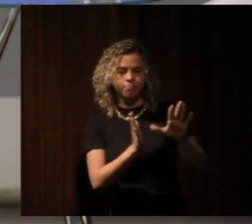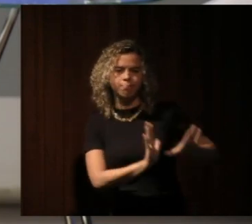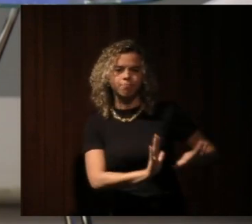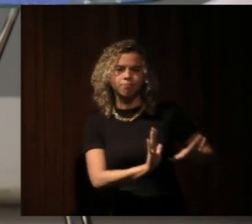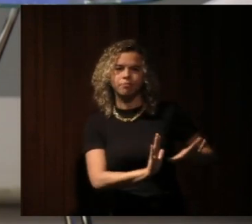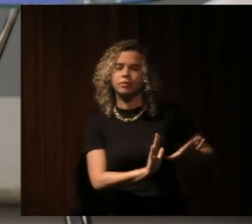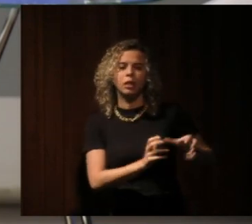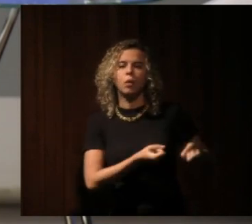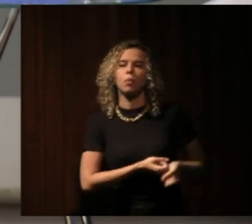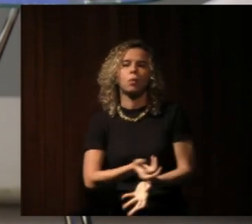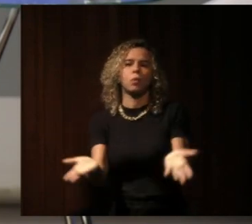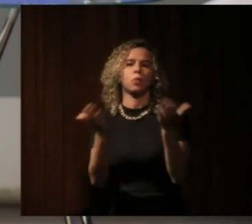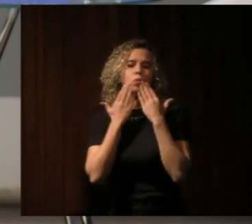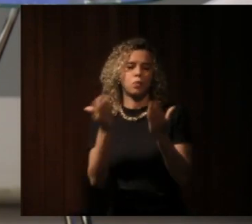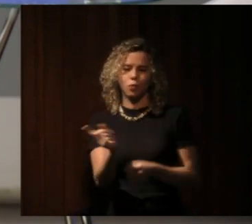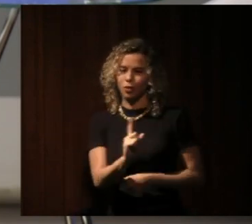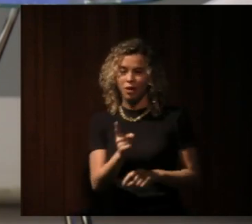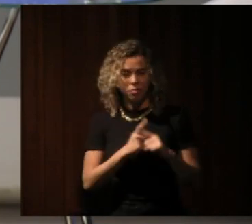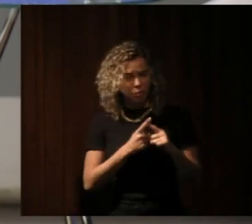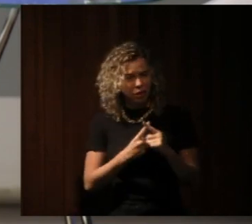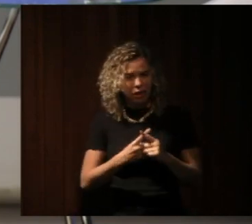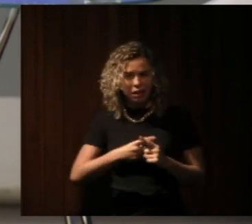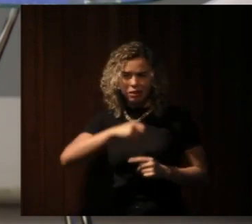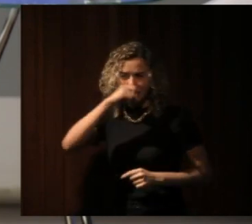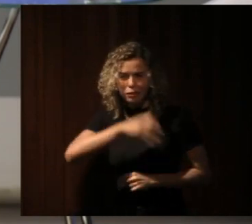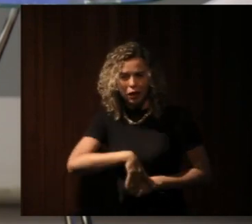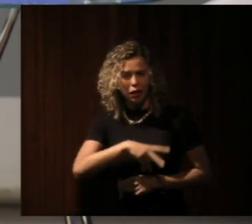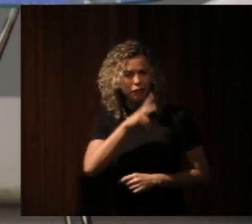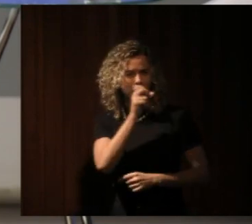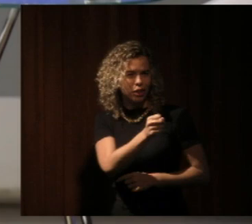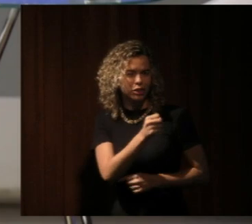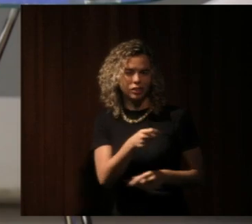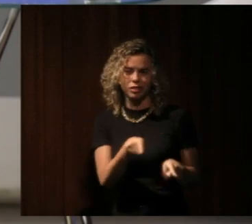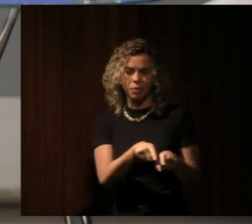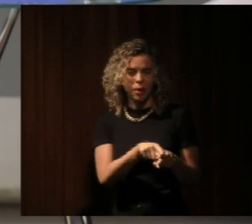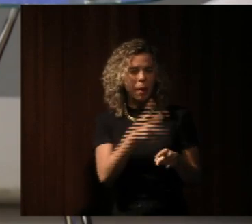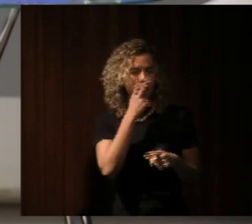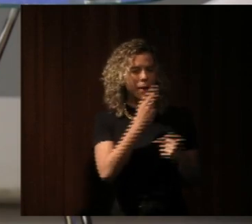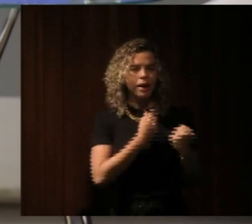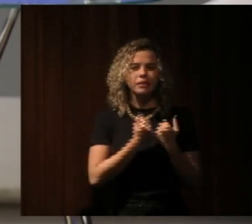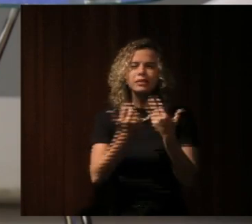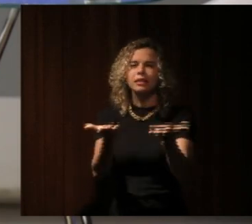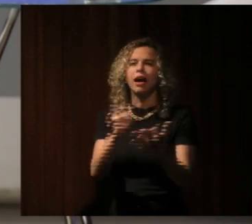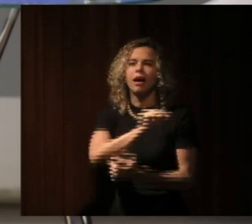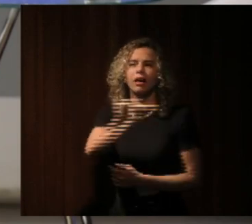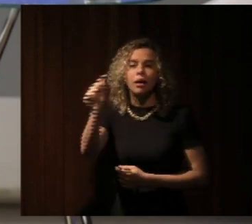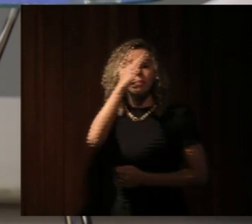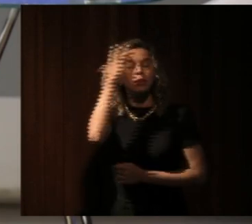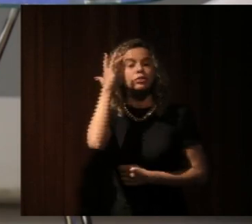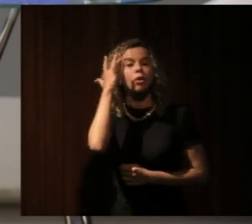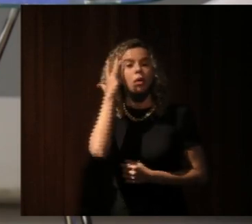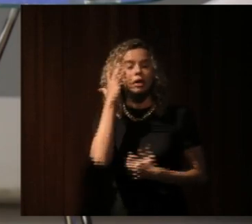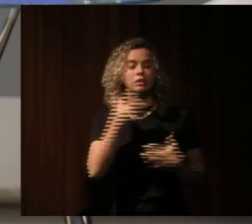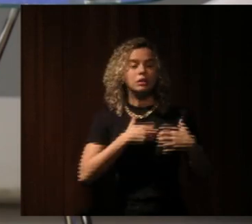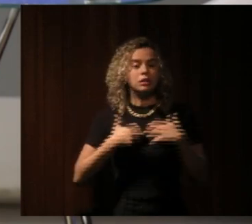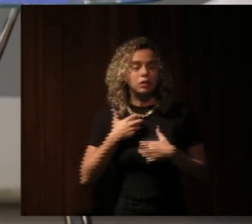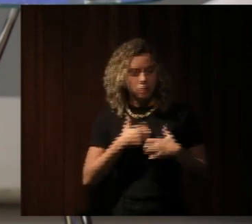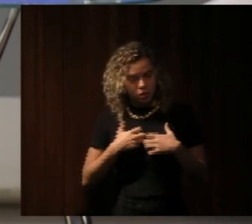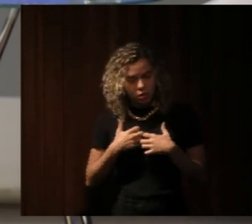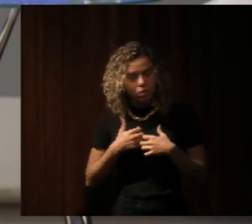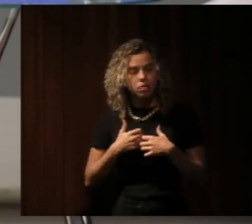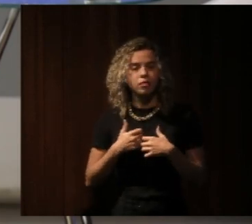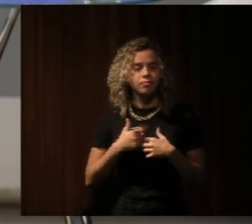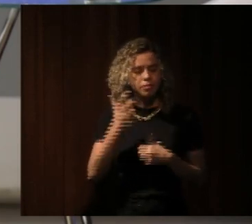nessa divulgação das imagens por serem muito violentas servirem ali de um gatilho para paraas pessoas e já